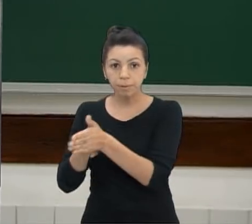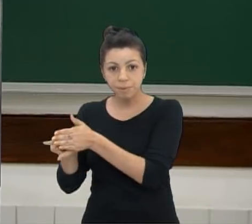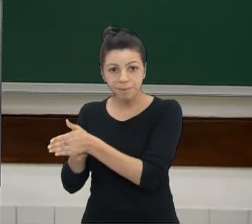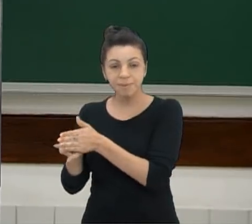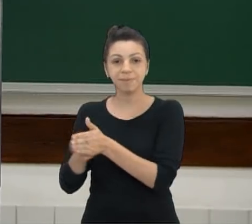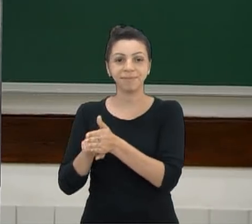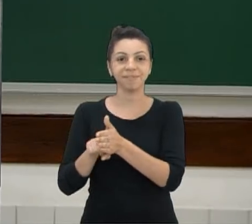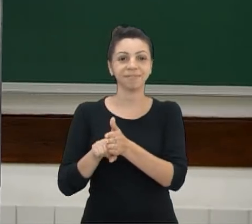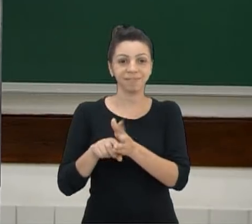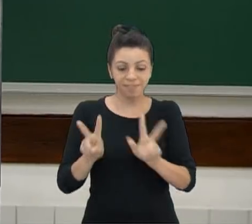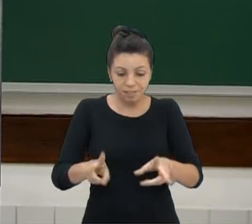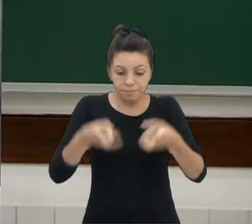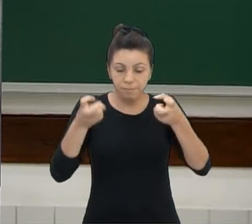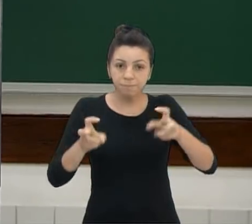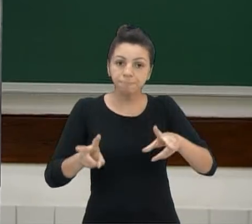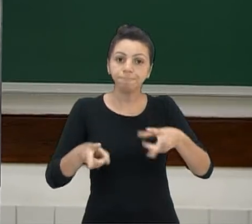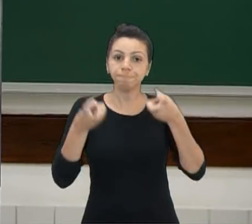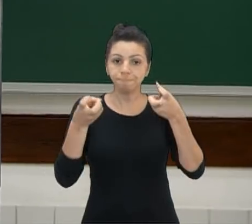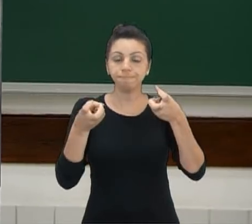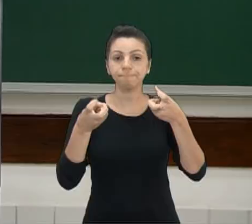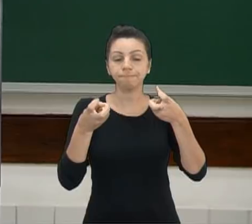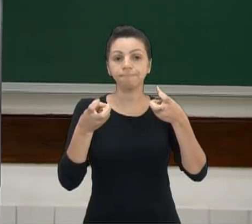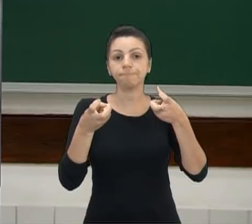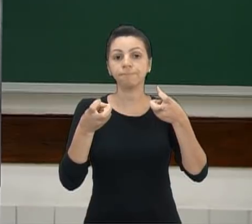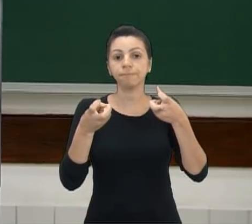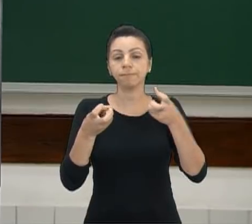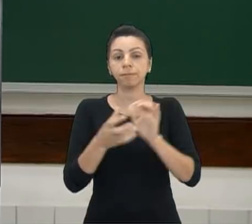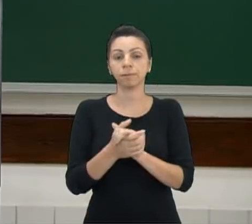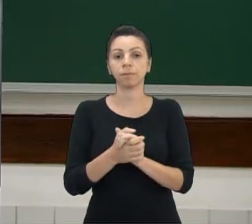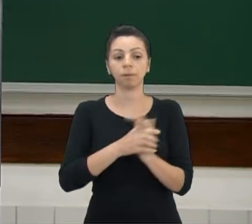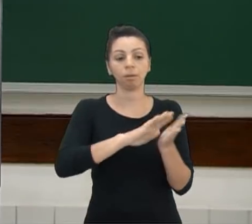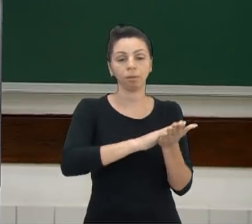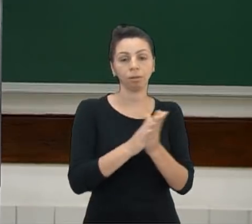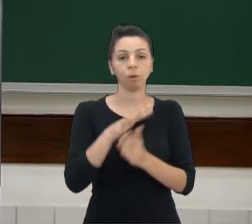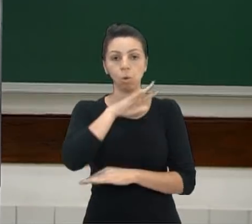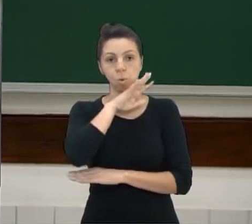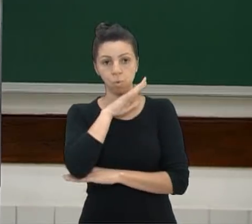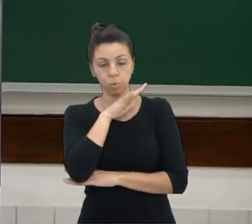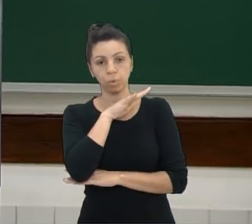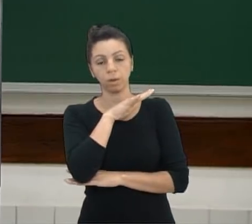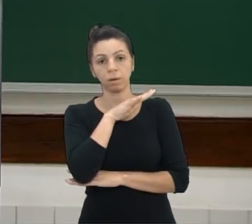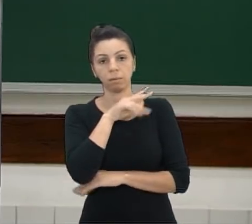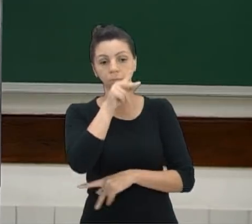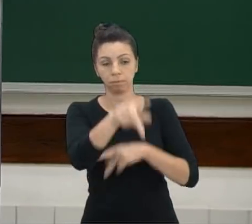extraindo substâncias dela que hoje causam malefícios à população, como a gente